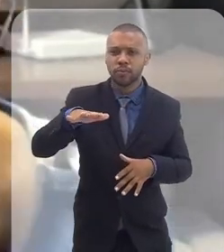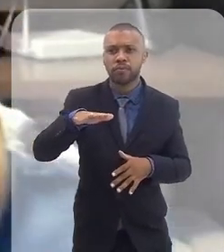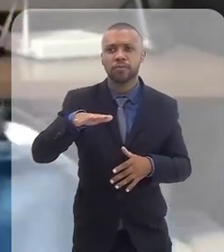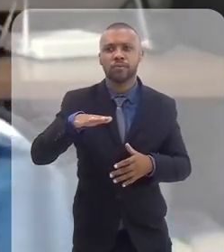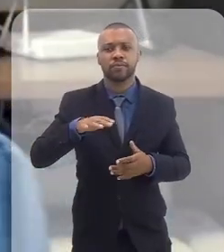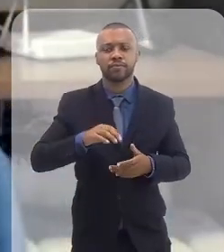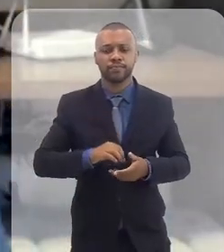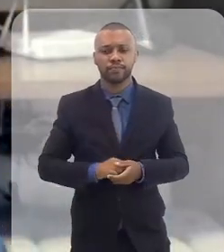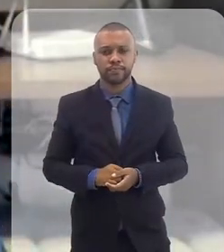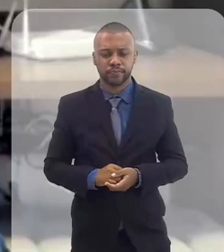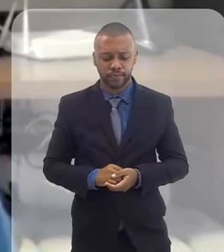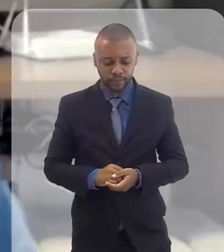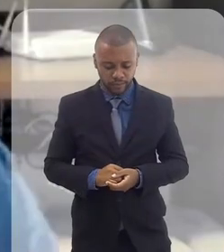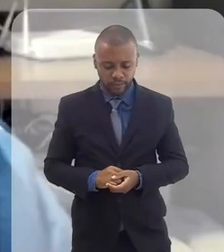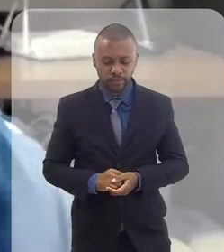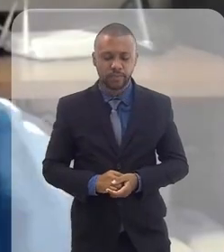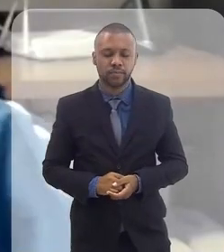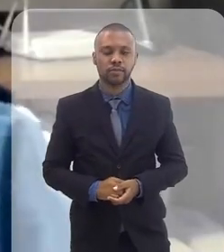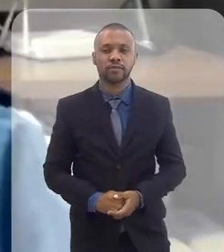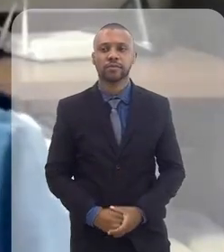cardeal Arnes,